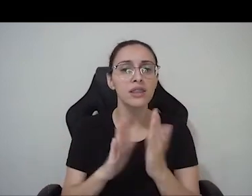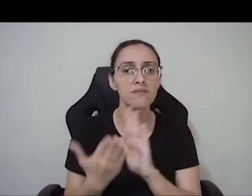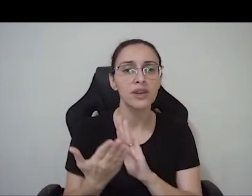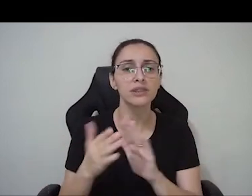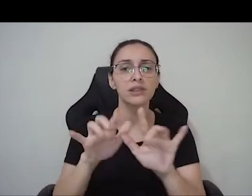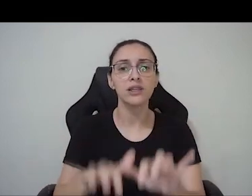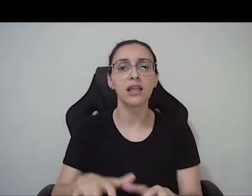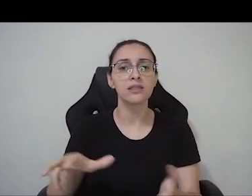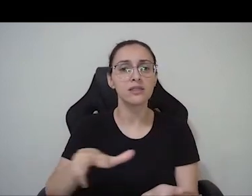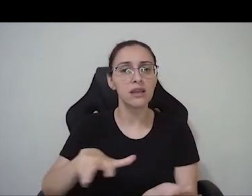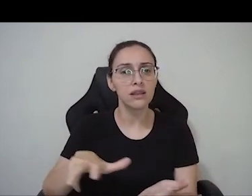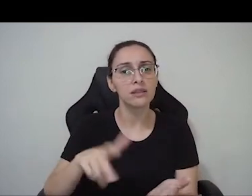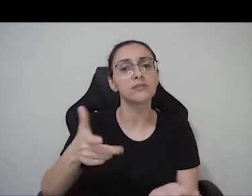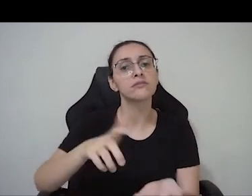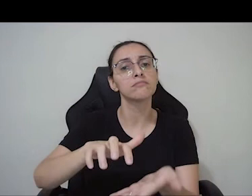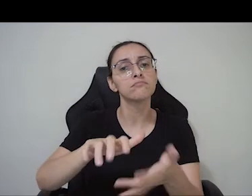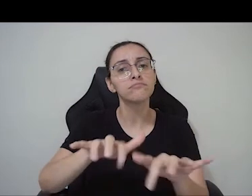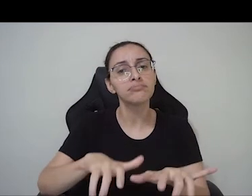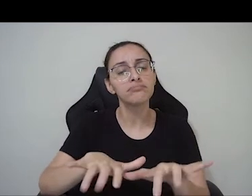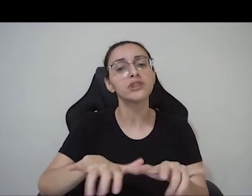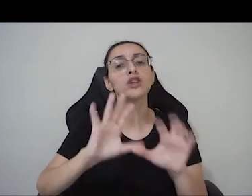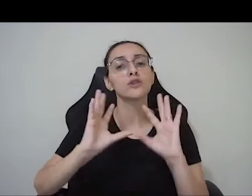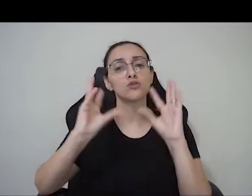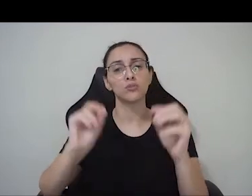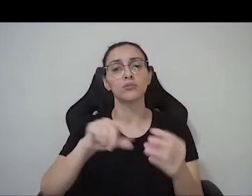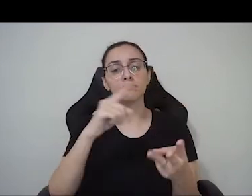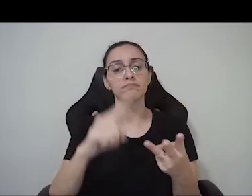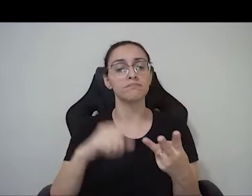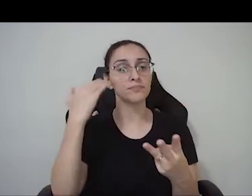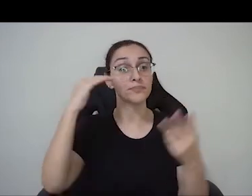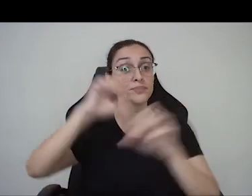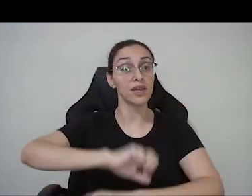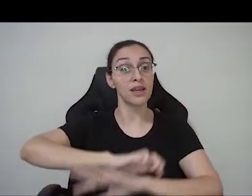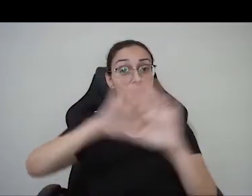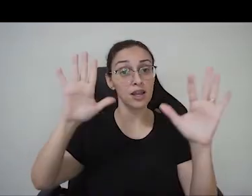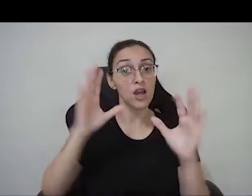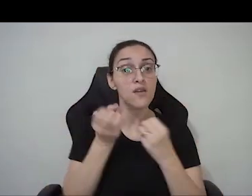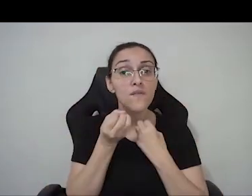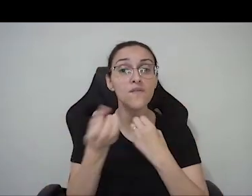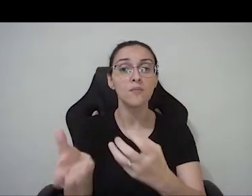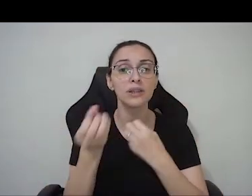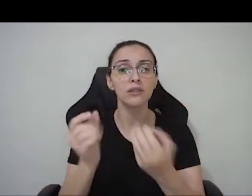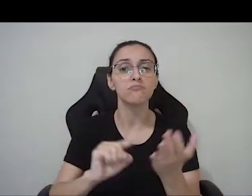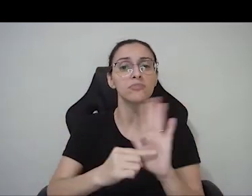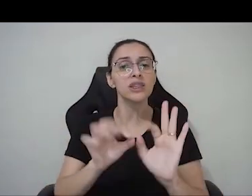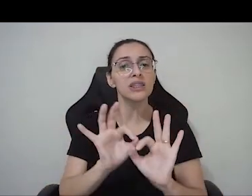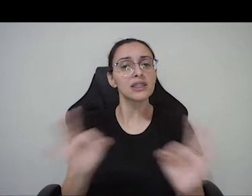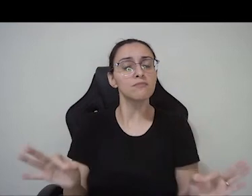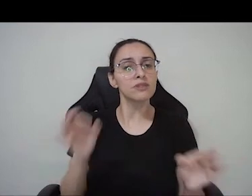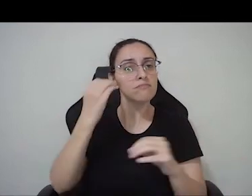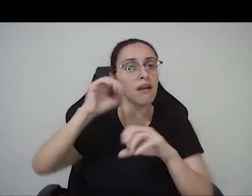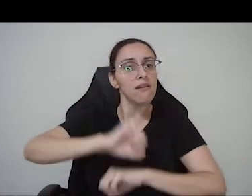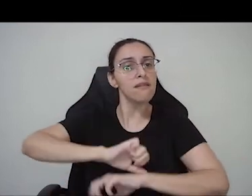teclado e mouse, ela é operável para todos. Compreensível. A informação ela deve ser apresentada de forma